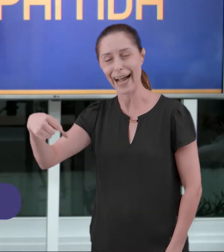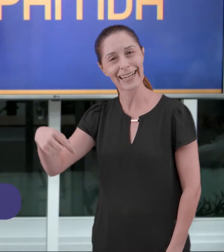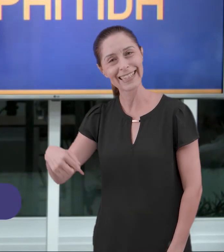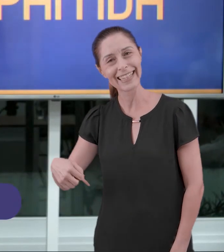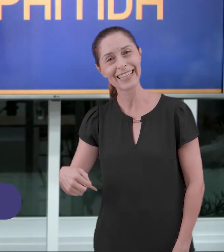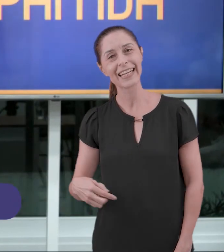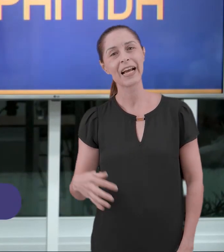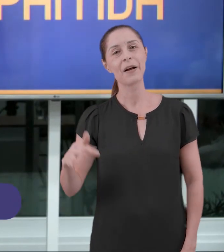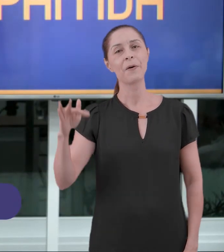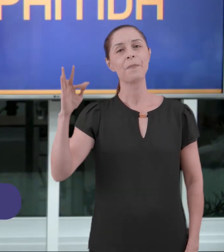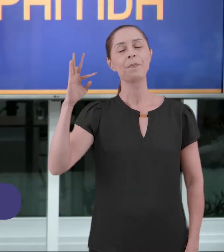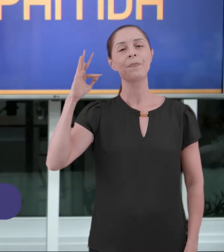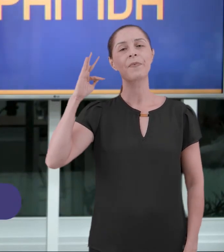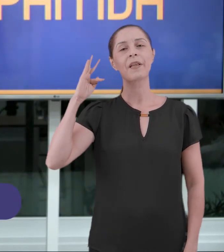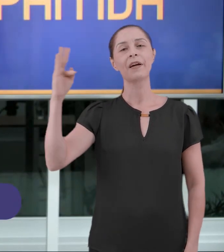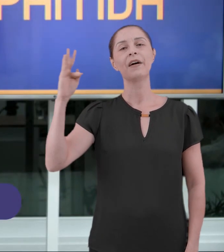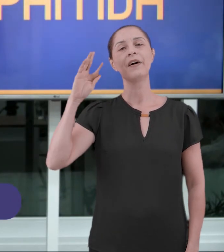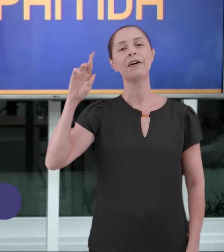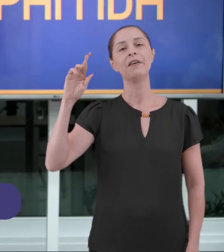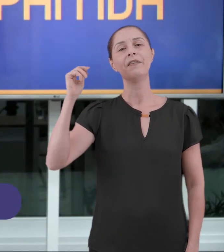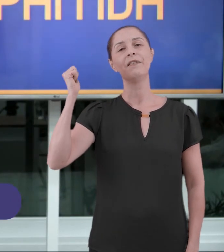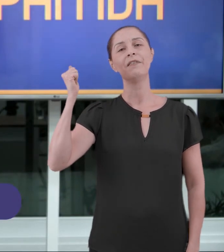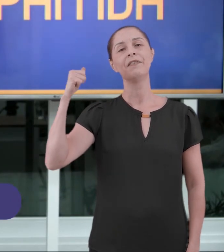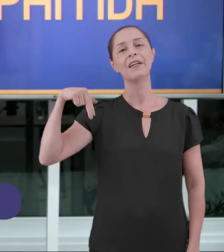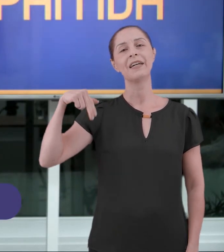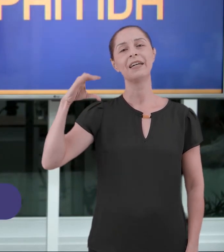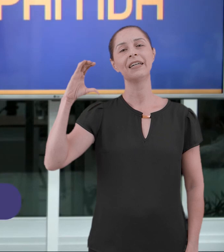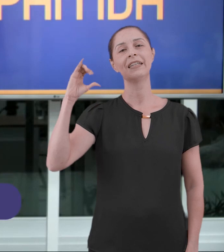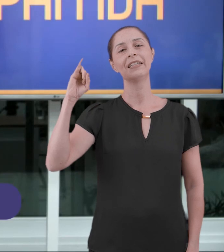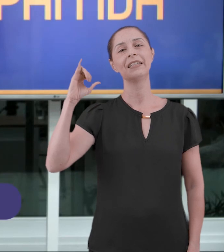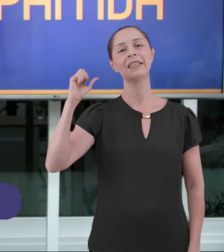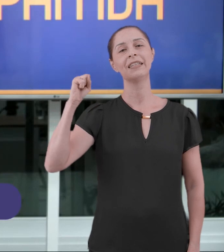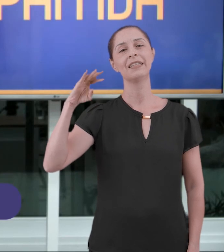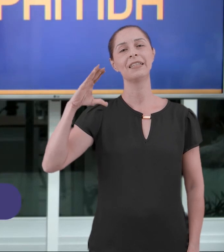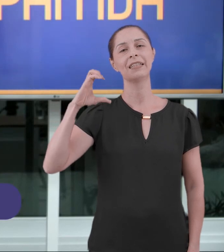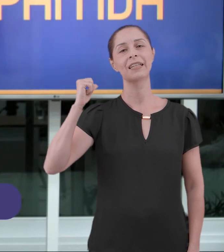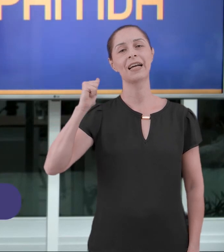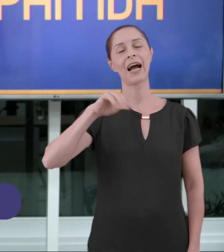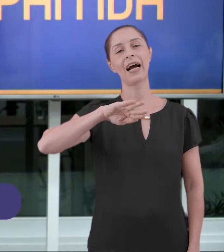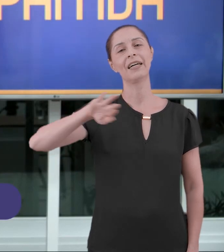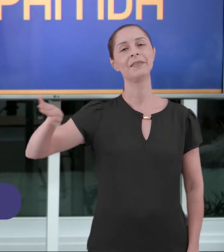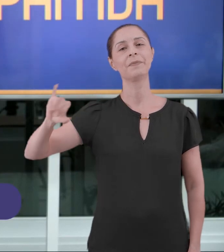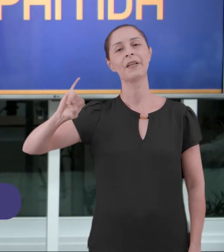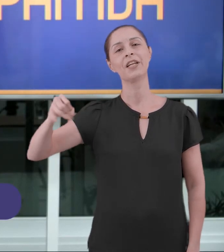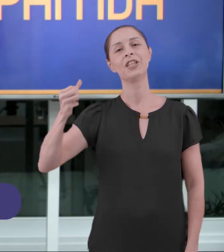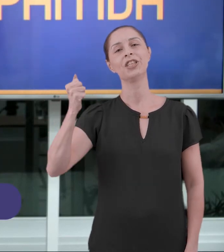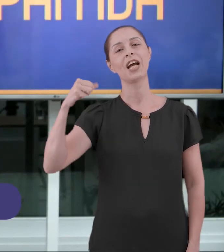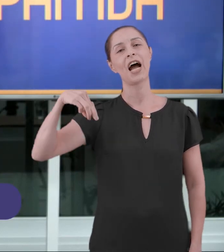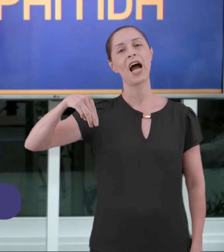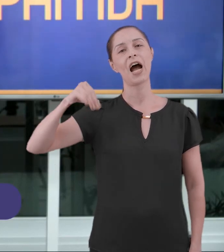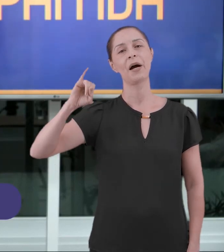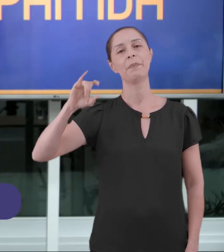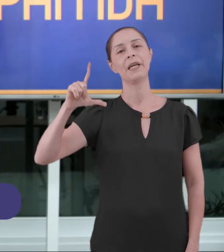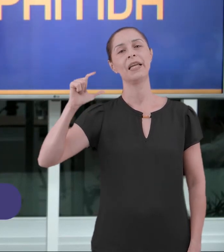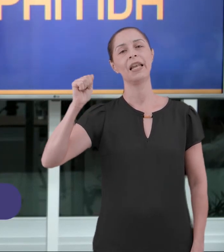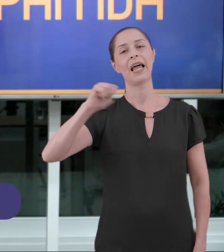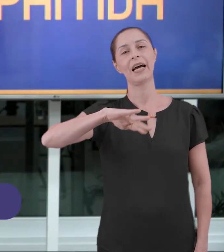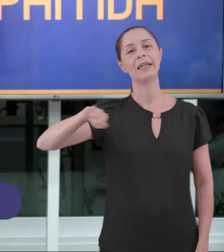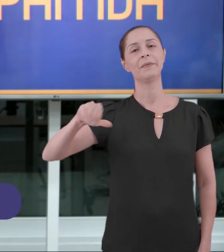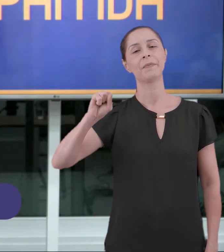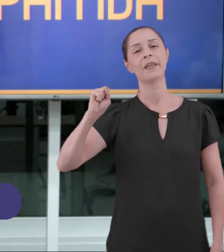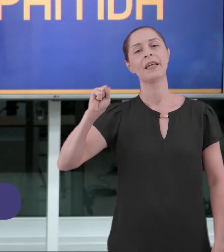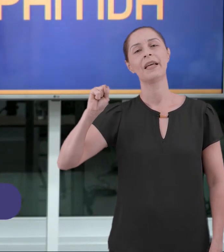a Francisca, a Gisele, a Jamila, a Estela também, e todos vocês que